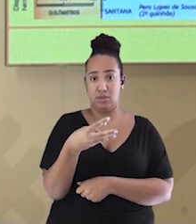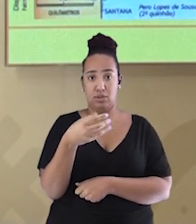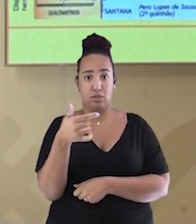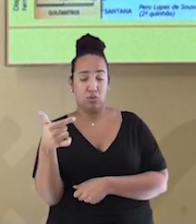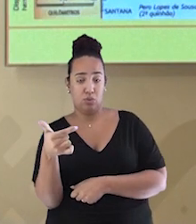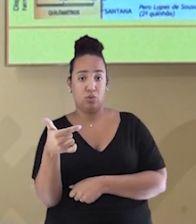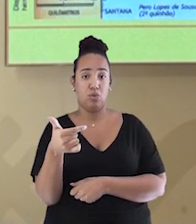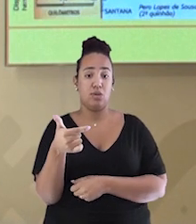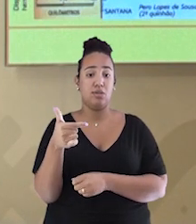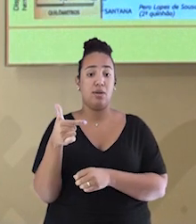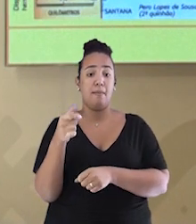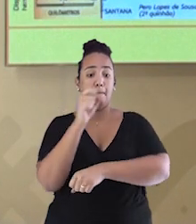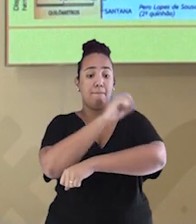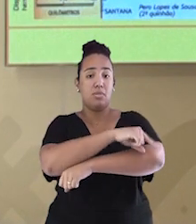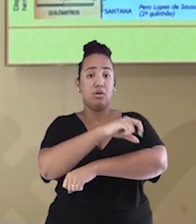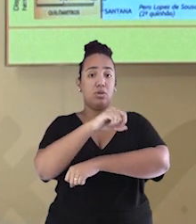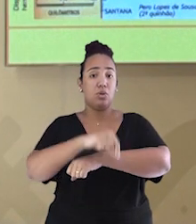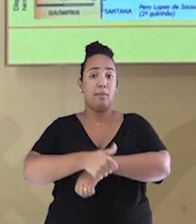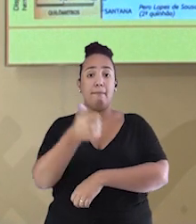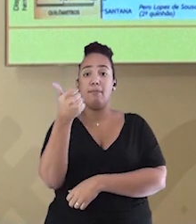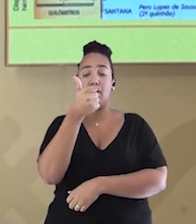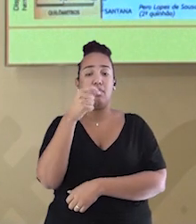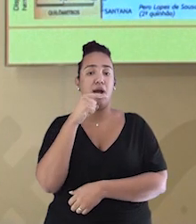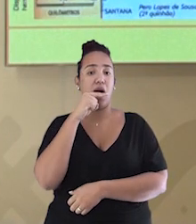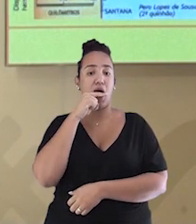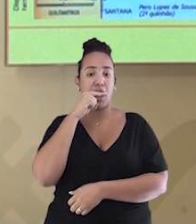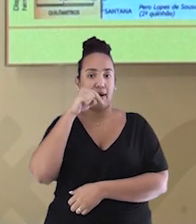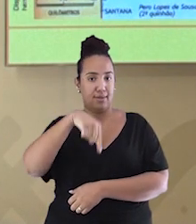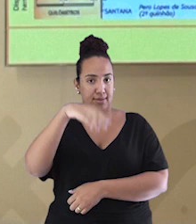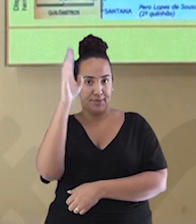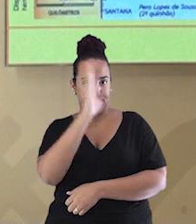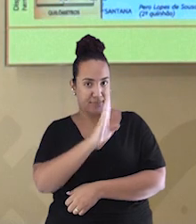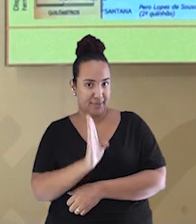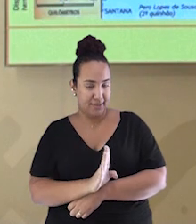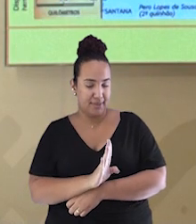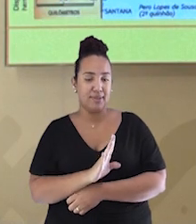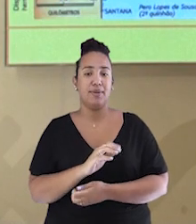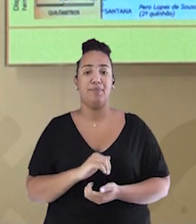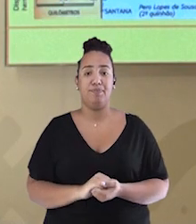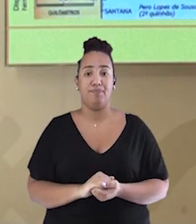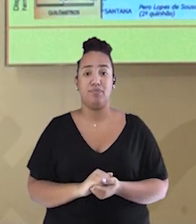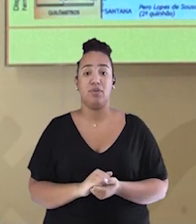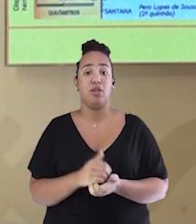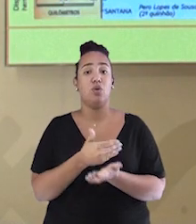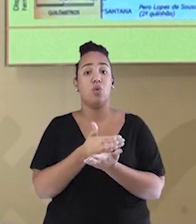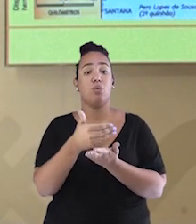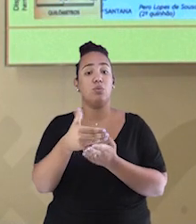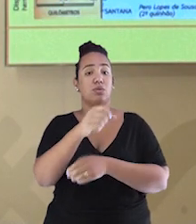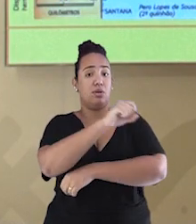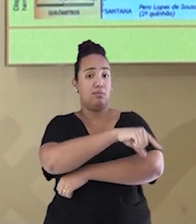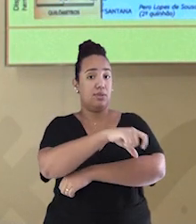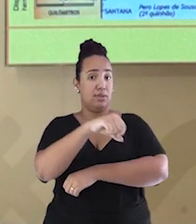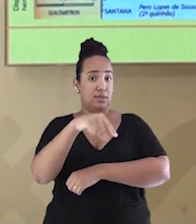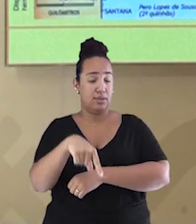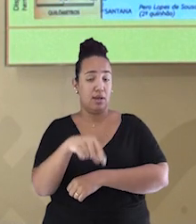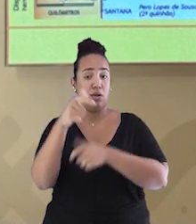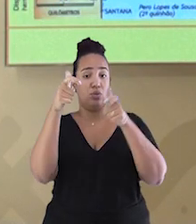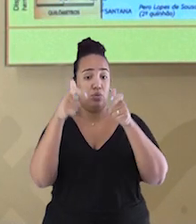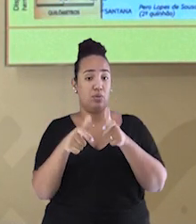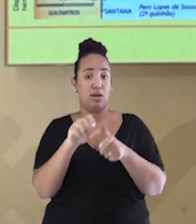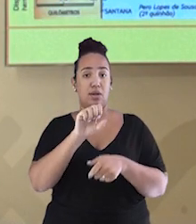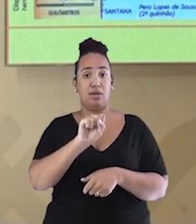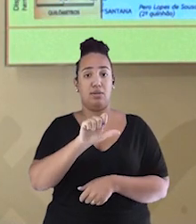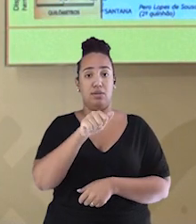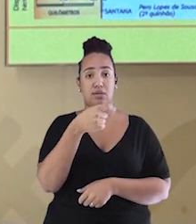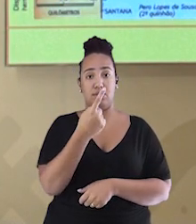a primeira muda de cana ao Brasil e iniciou seu cultivo na capitania de São Vicente. Lá,